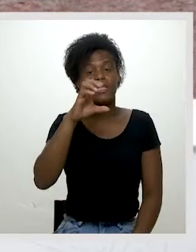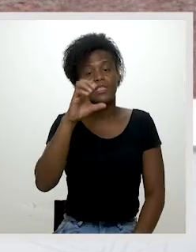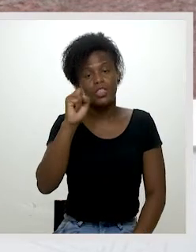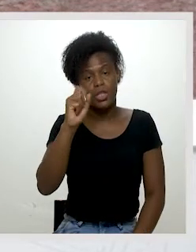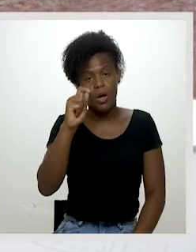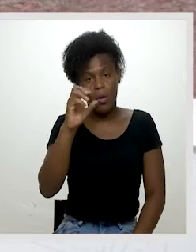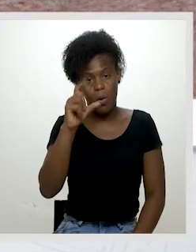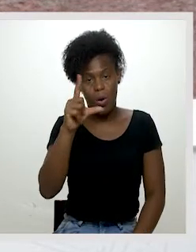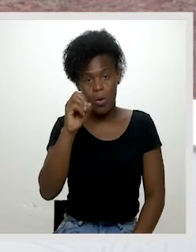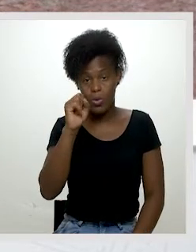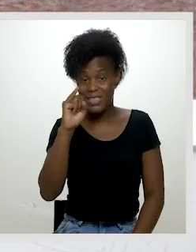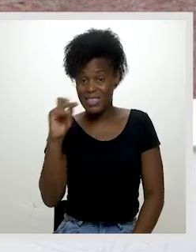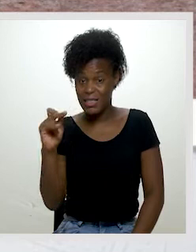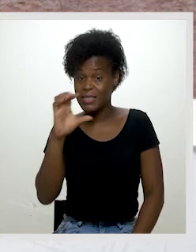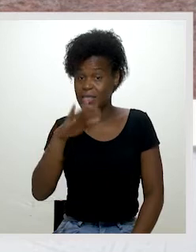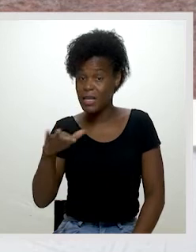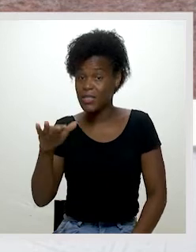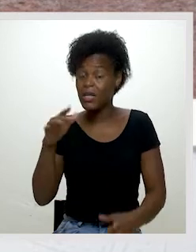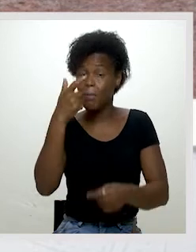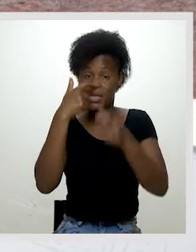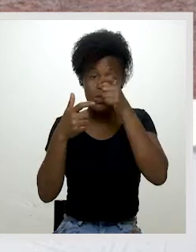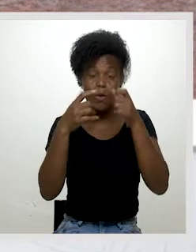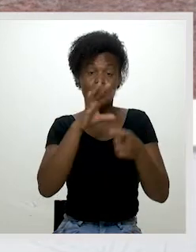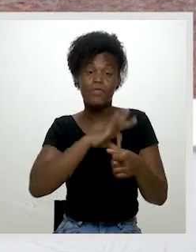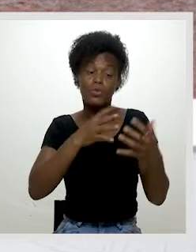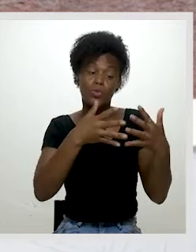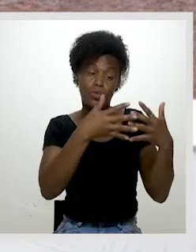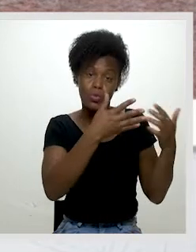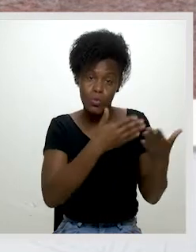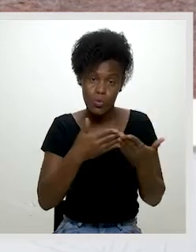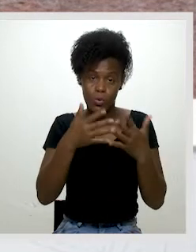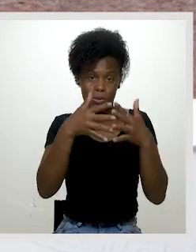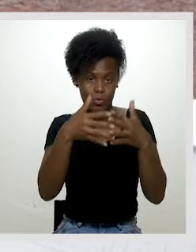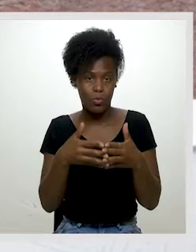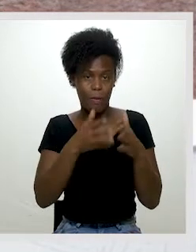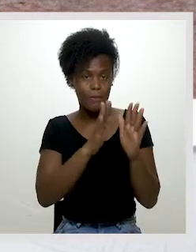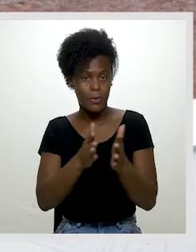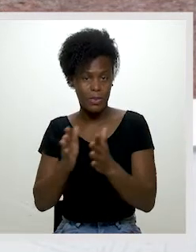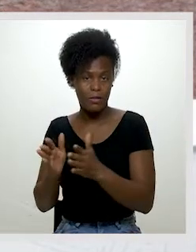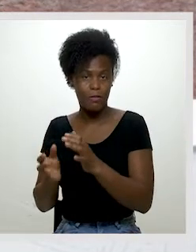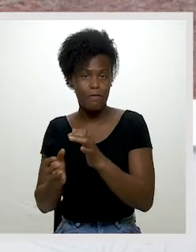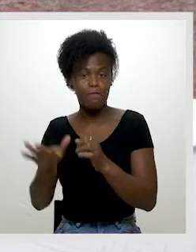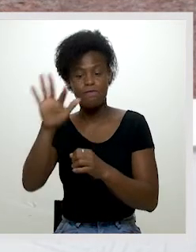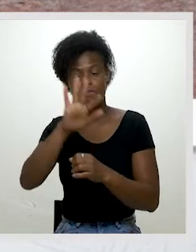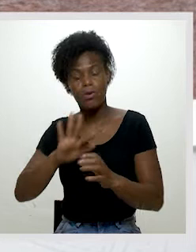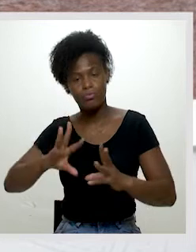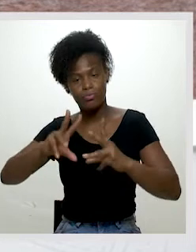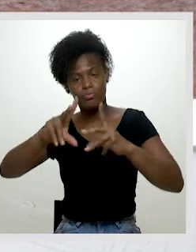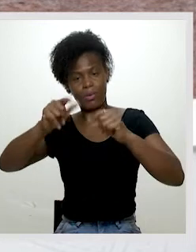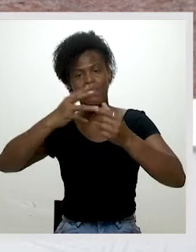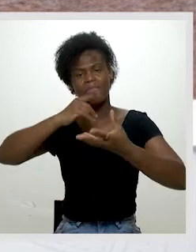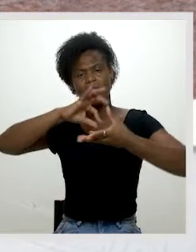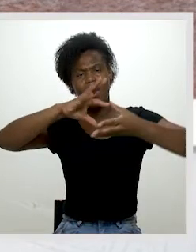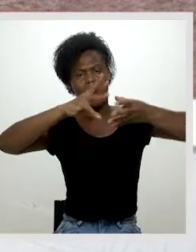ciência. É um profissional que estuda as estruturas e os processos de formação e evolução da Terra ao